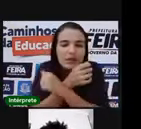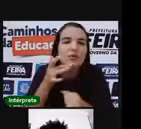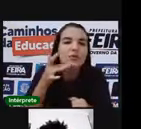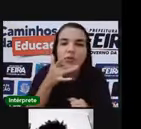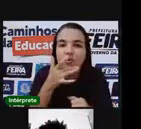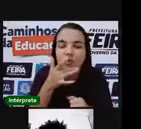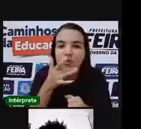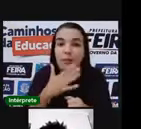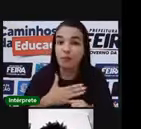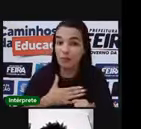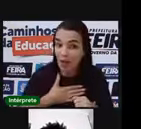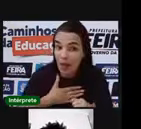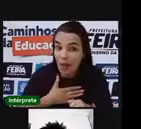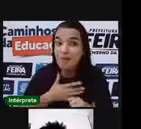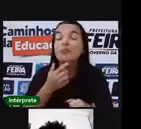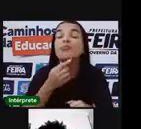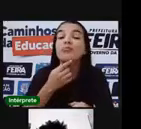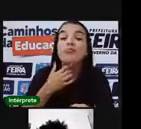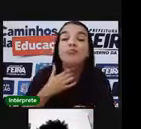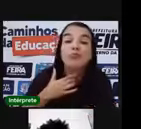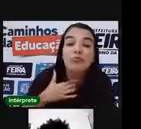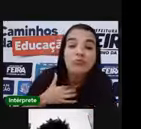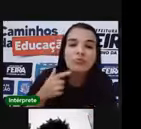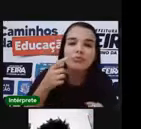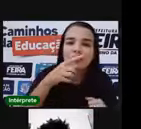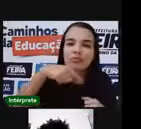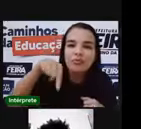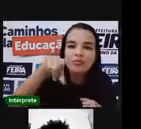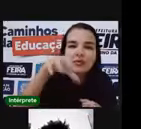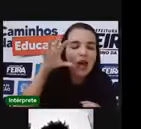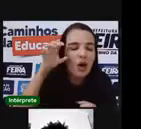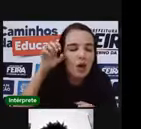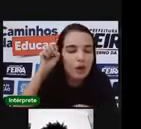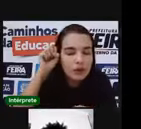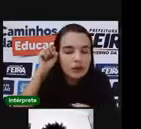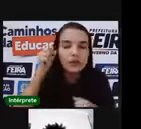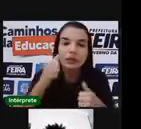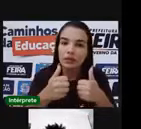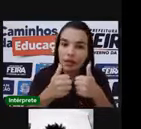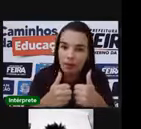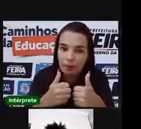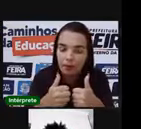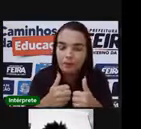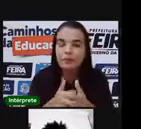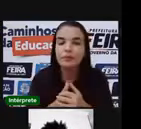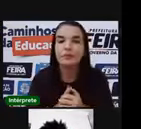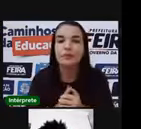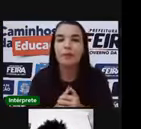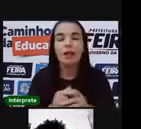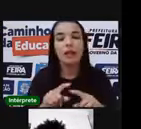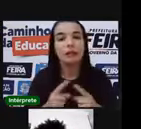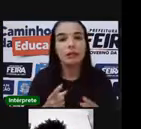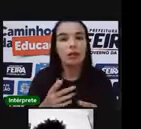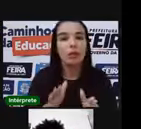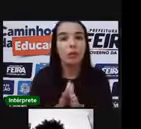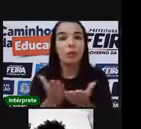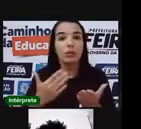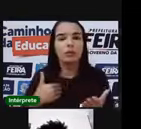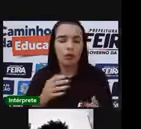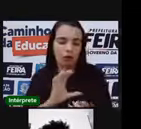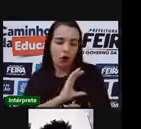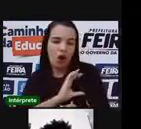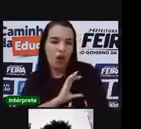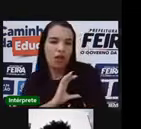espero que vocês, não é, estejam escutando a gente, tá bom, gente? E aí, ó, quando a gente sabe que um